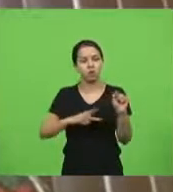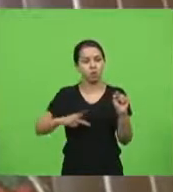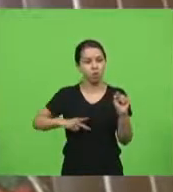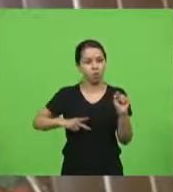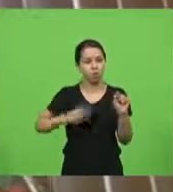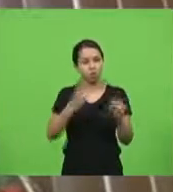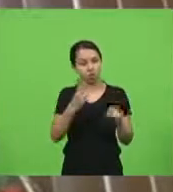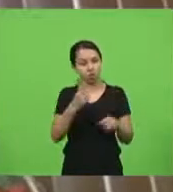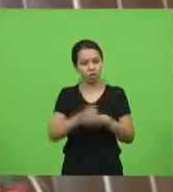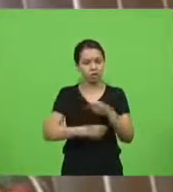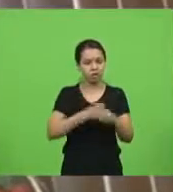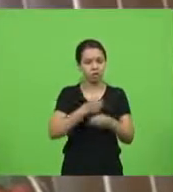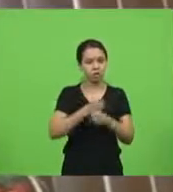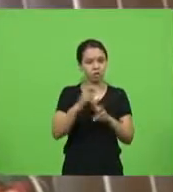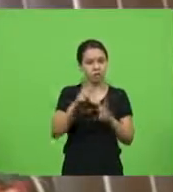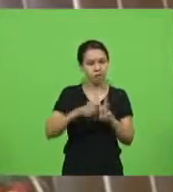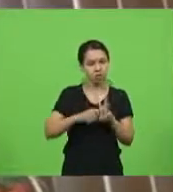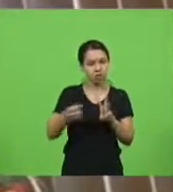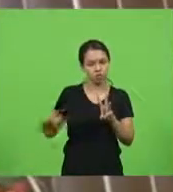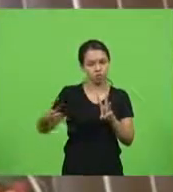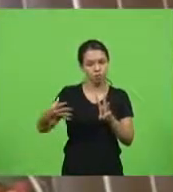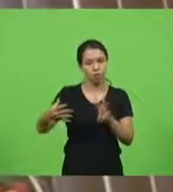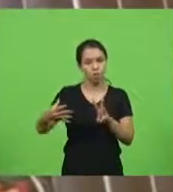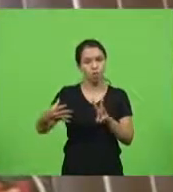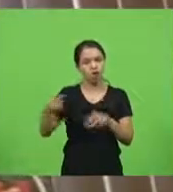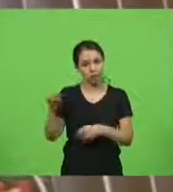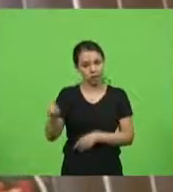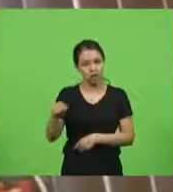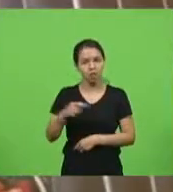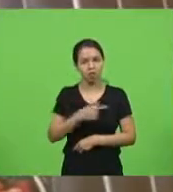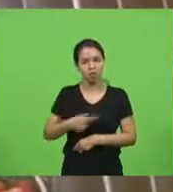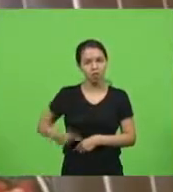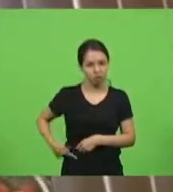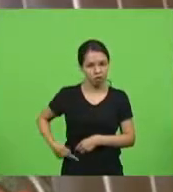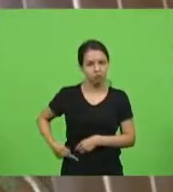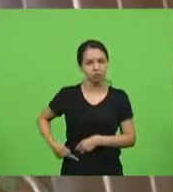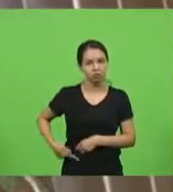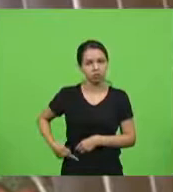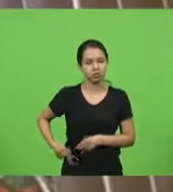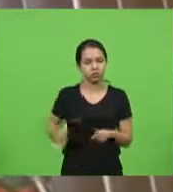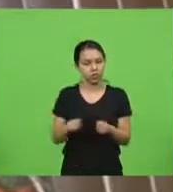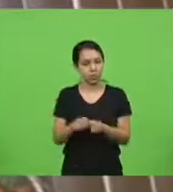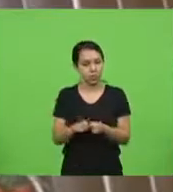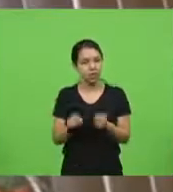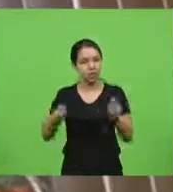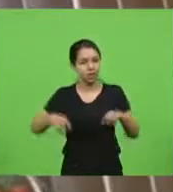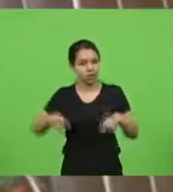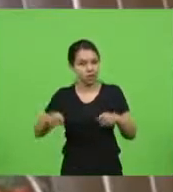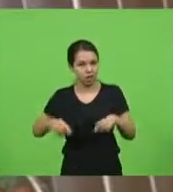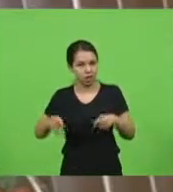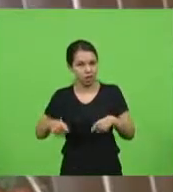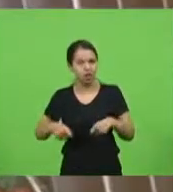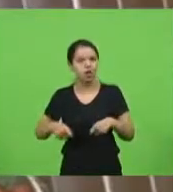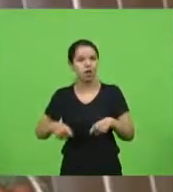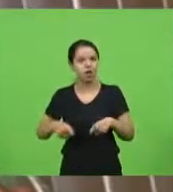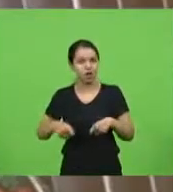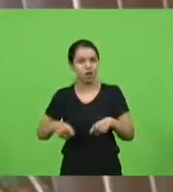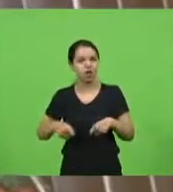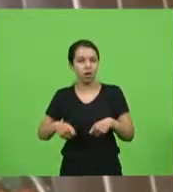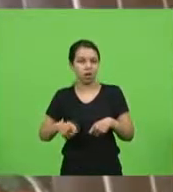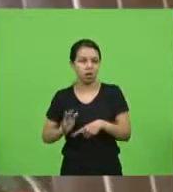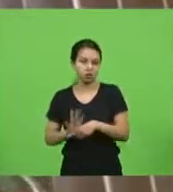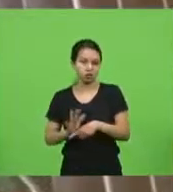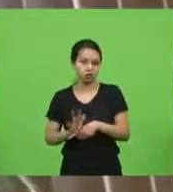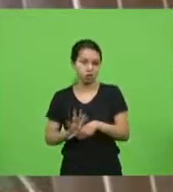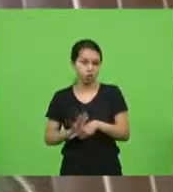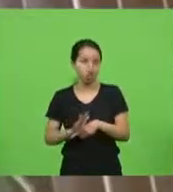2 anos e 3 meses, praticamente, do novo governo, desse governo, né? E que possa servir de subsídio para